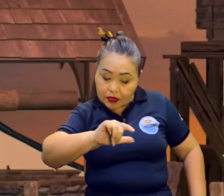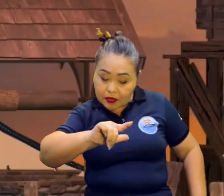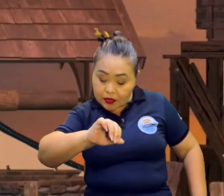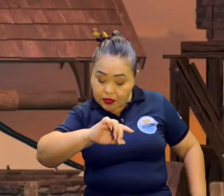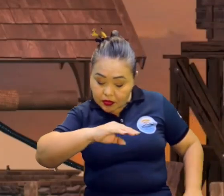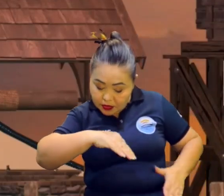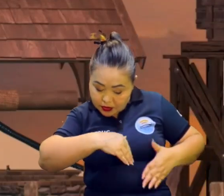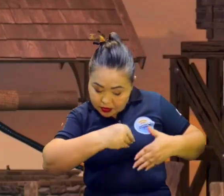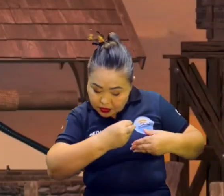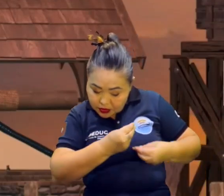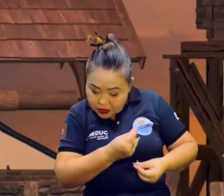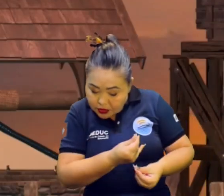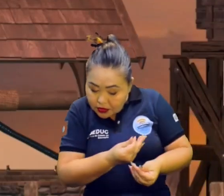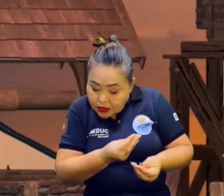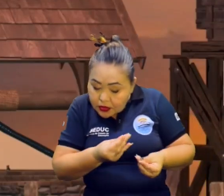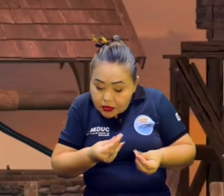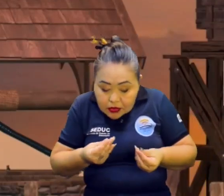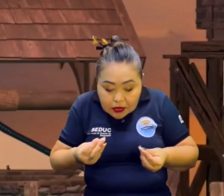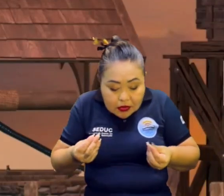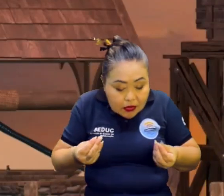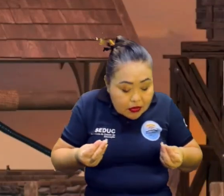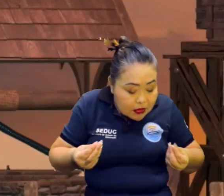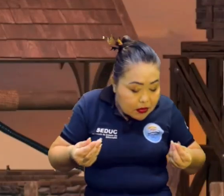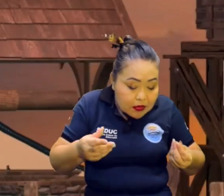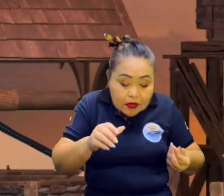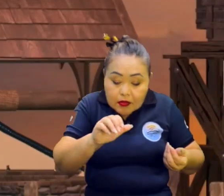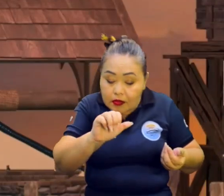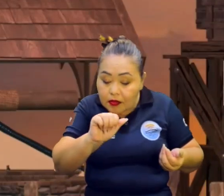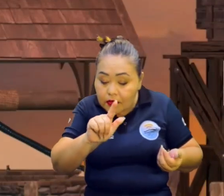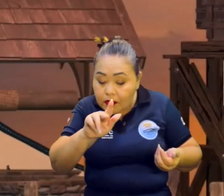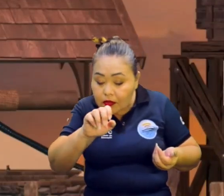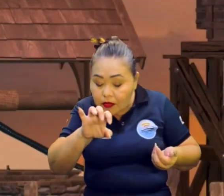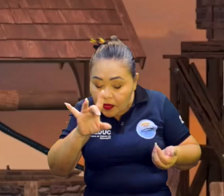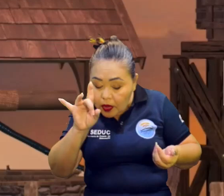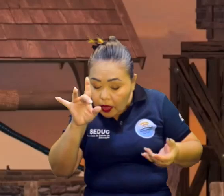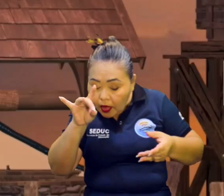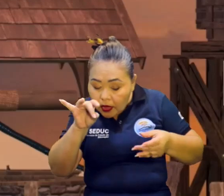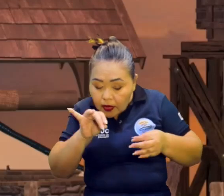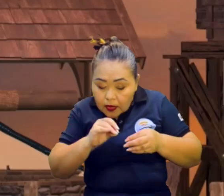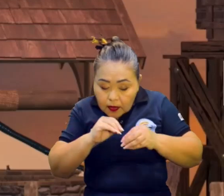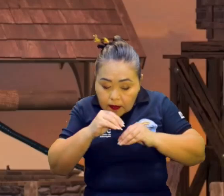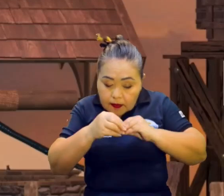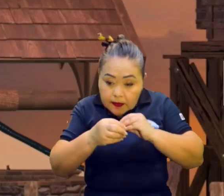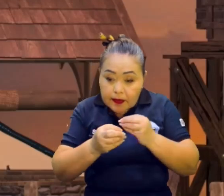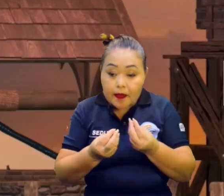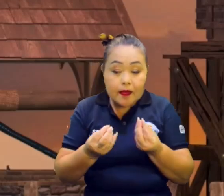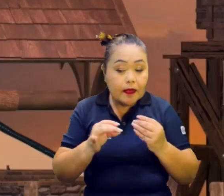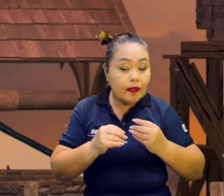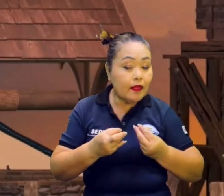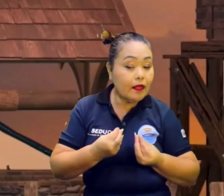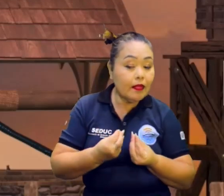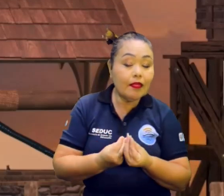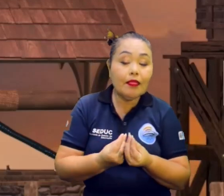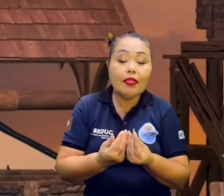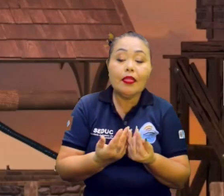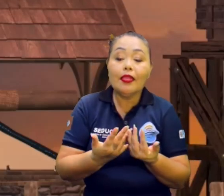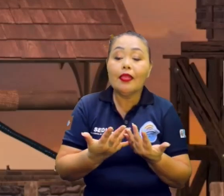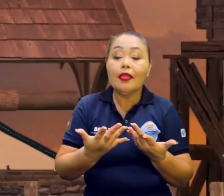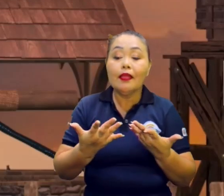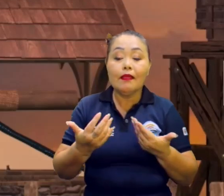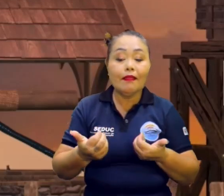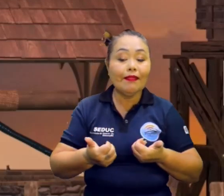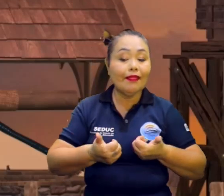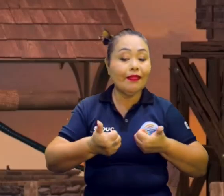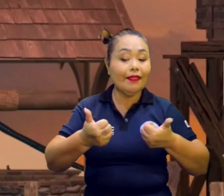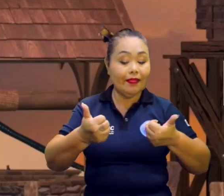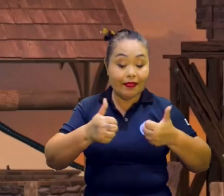ali dos agentes decompositores, bactérias e fungos, para dar a qualidade de vida desse